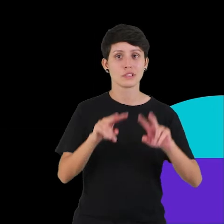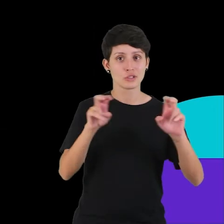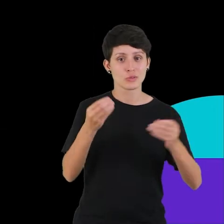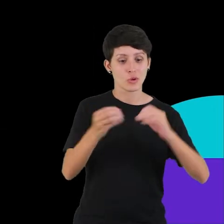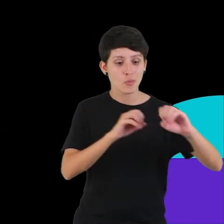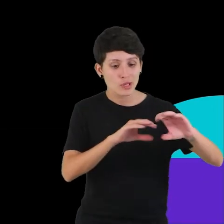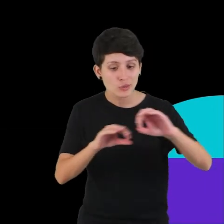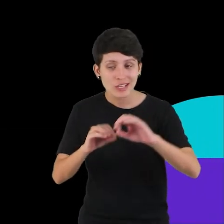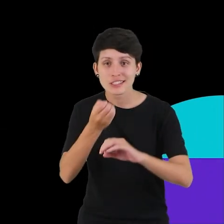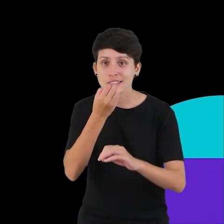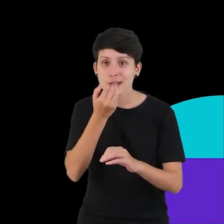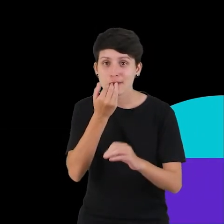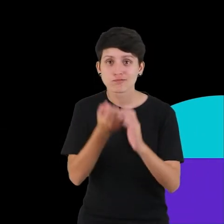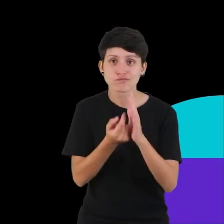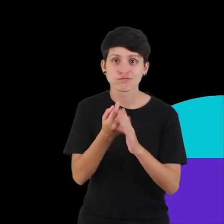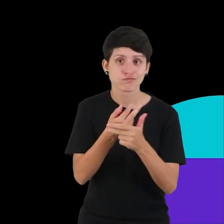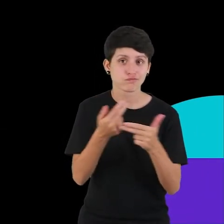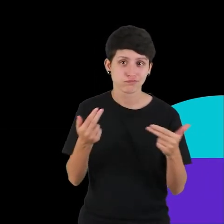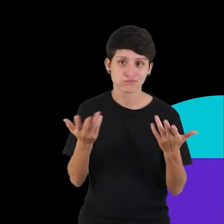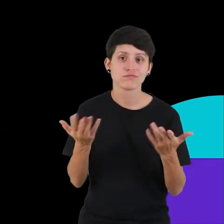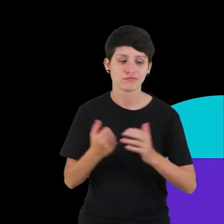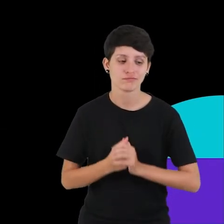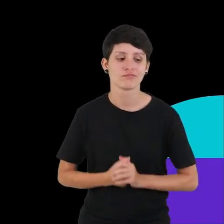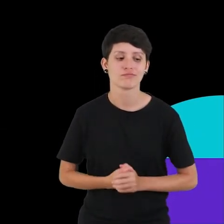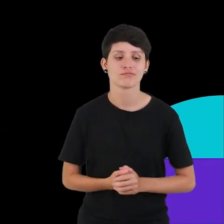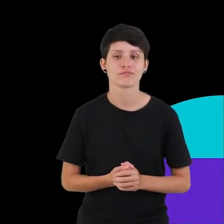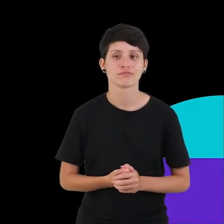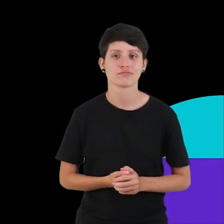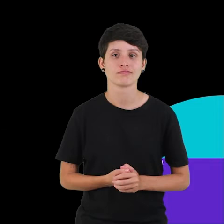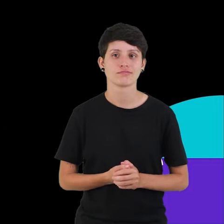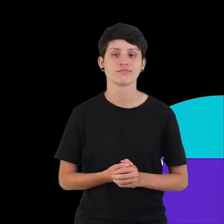ótica, não da geração de renda, mas da ótica da obesidade.